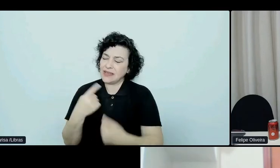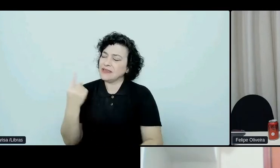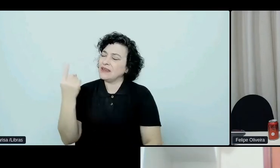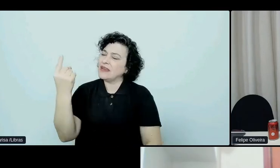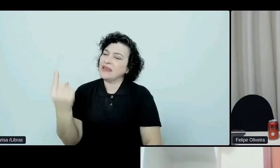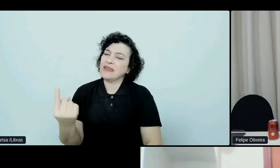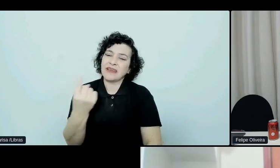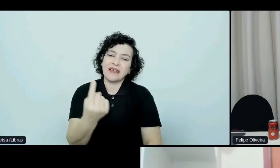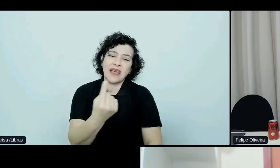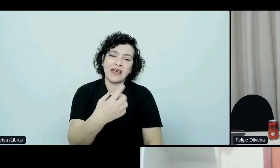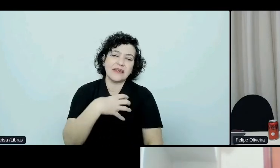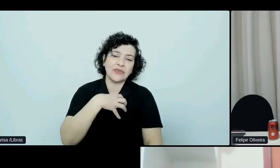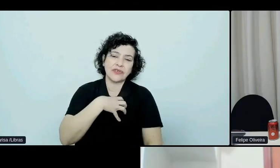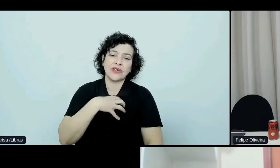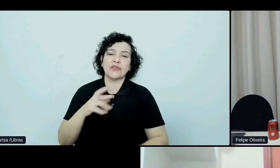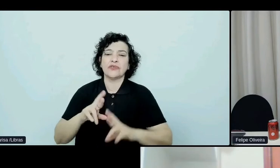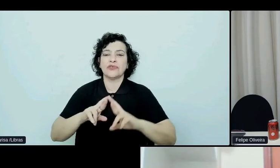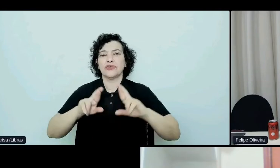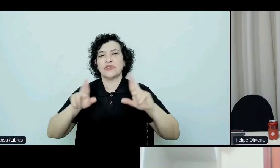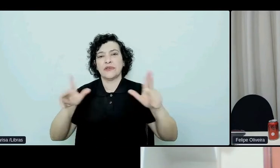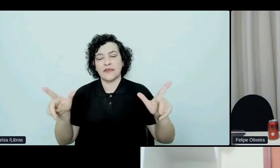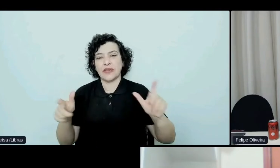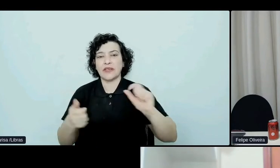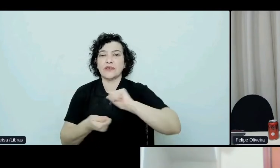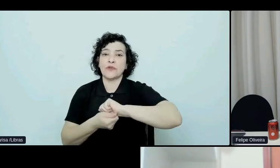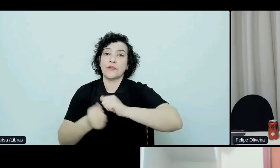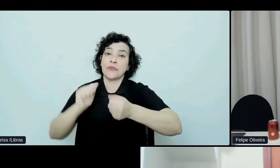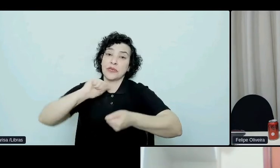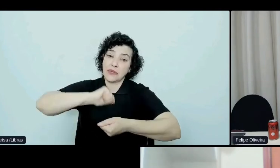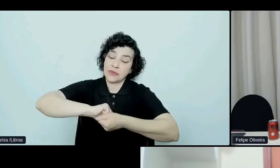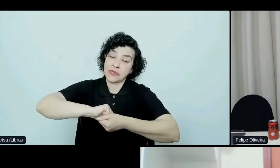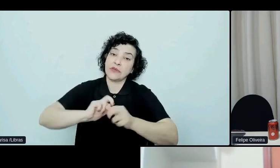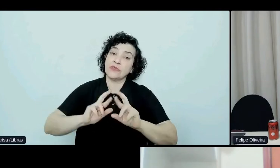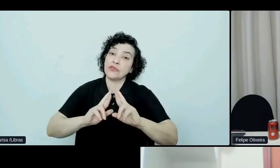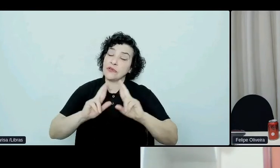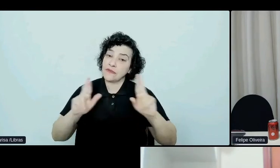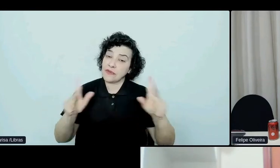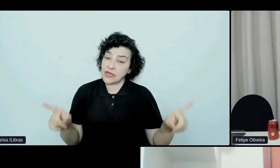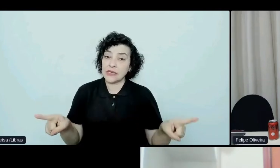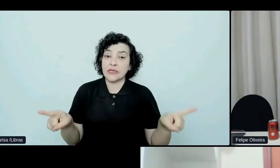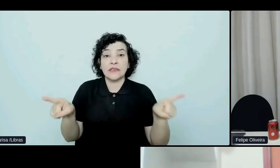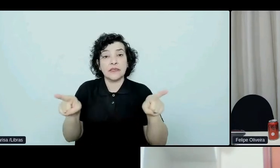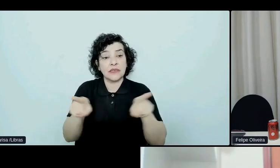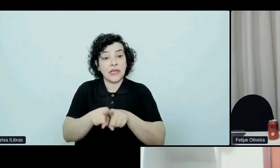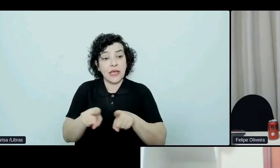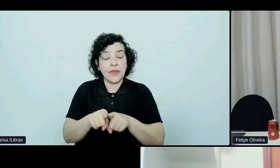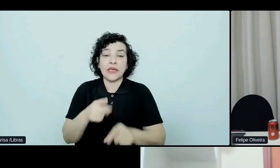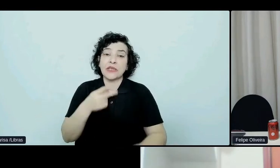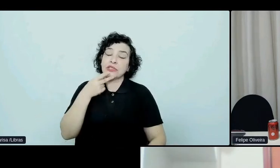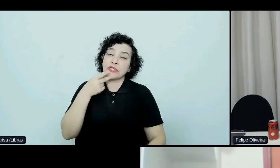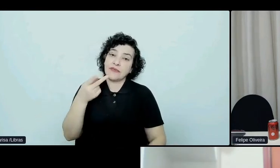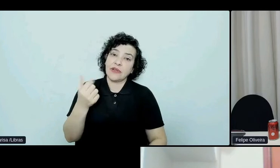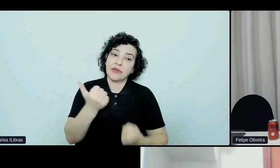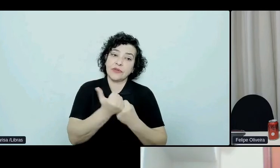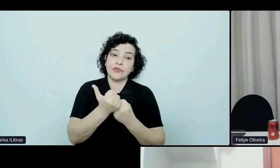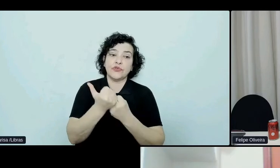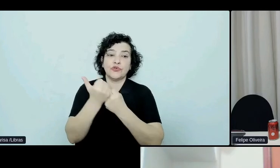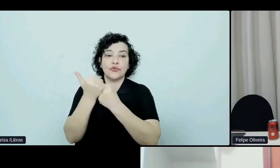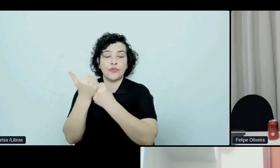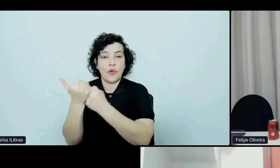de consciência para que as pessoas caminhem nesse sentido nas empresas, seria muito importante conversar primeiro